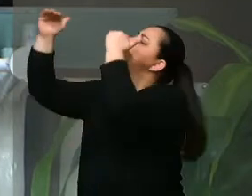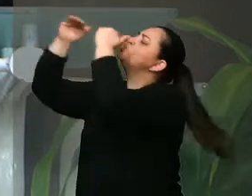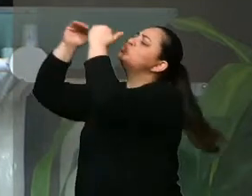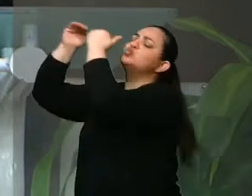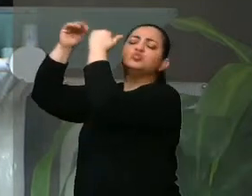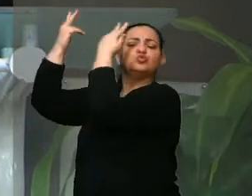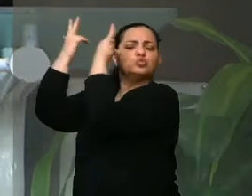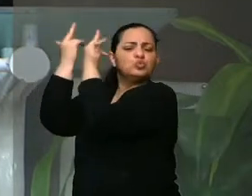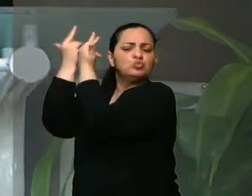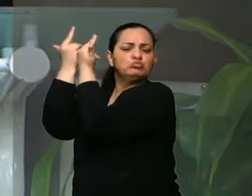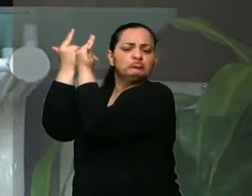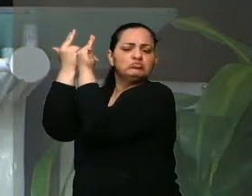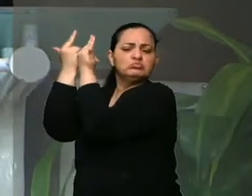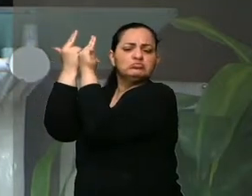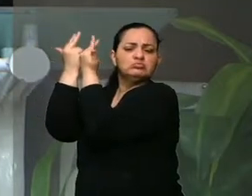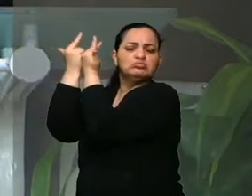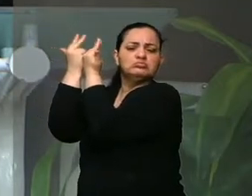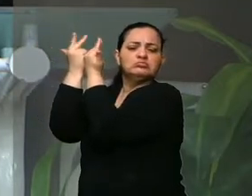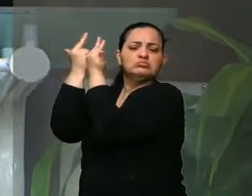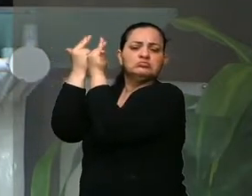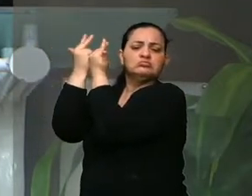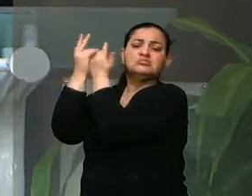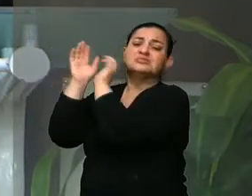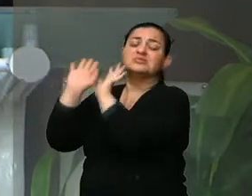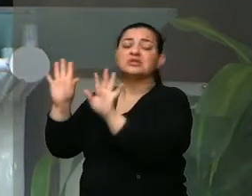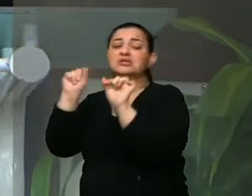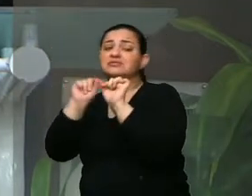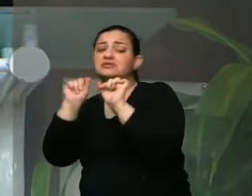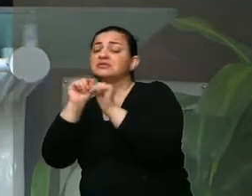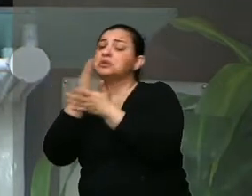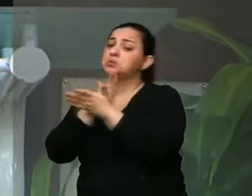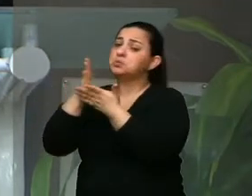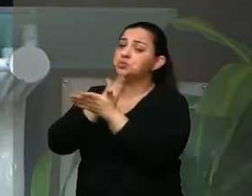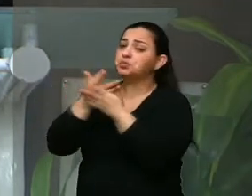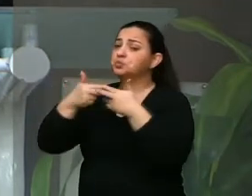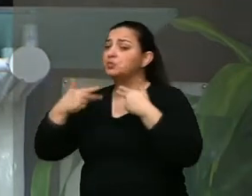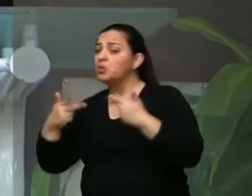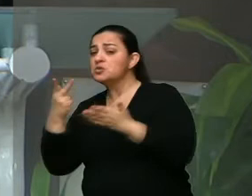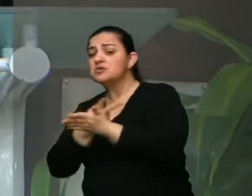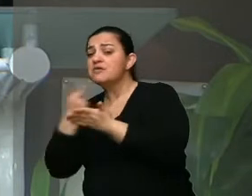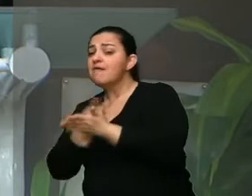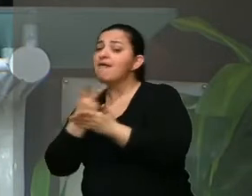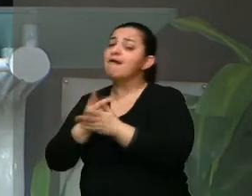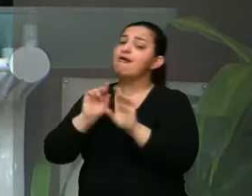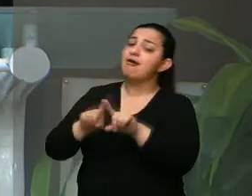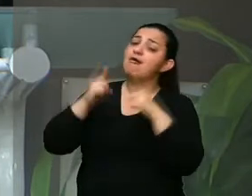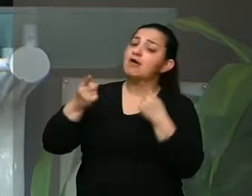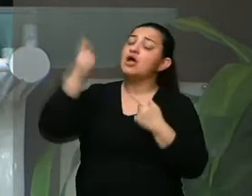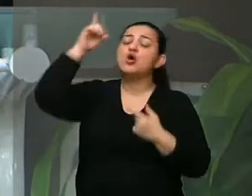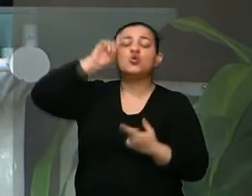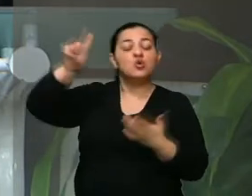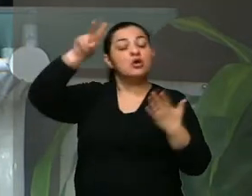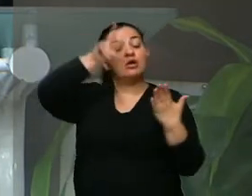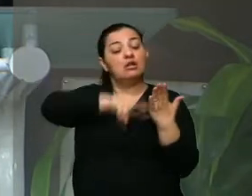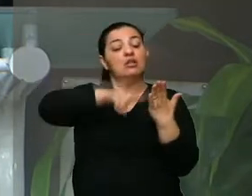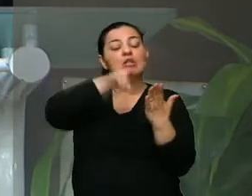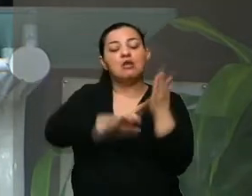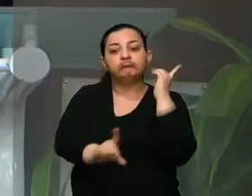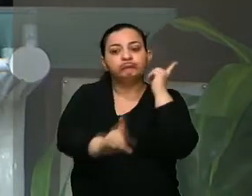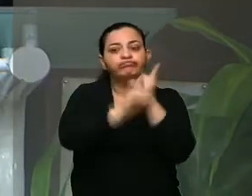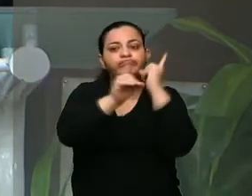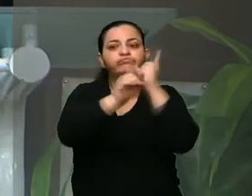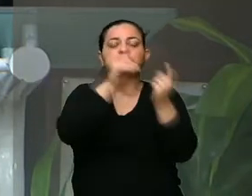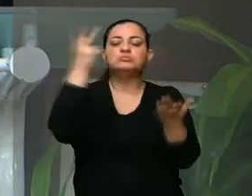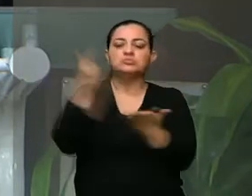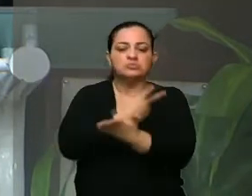senhor ele até andava fazendo alguma coisa que não era certo mas o dia que leu na palavra que aquilo